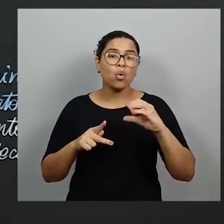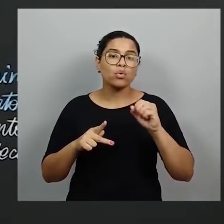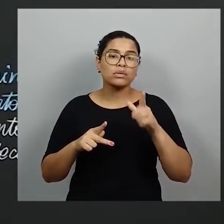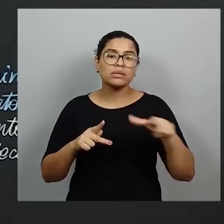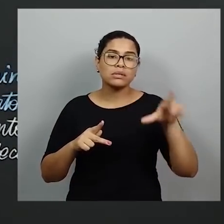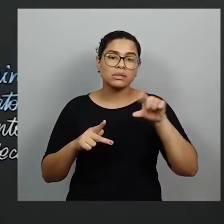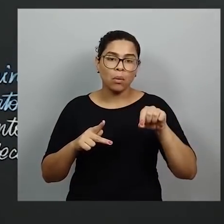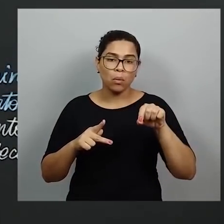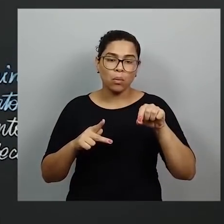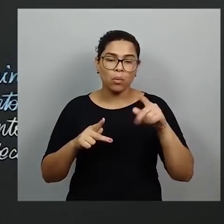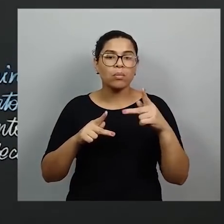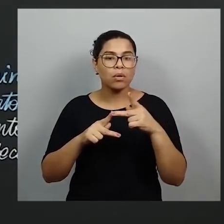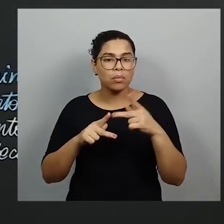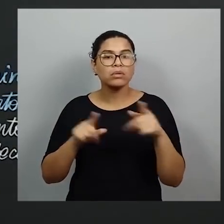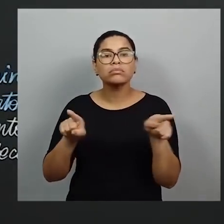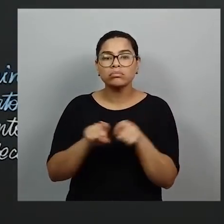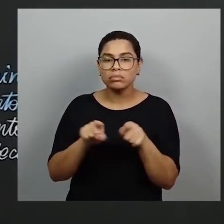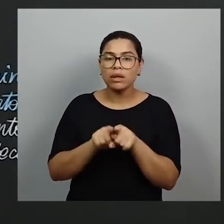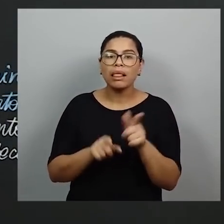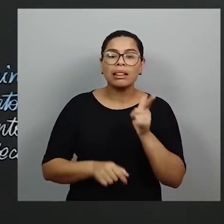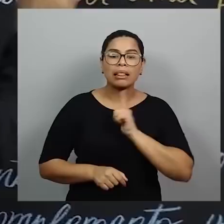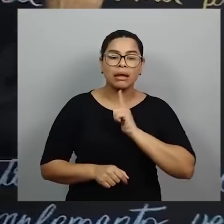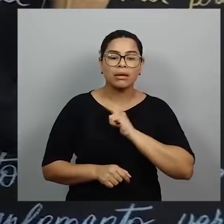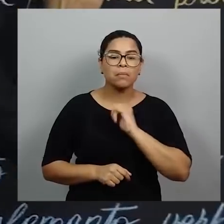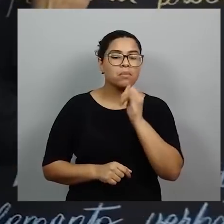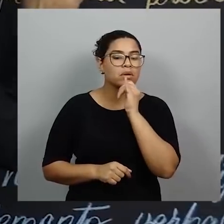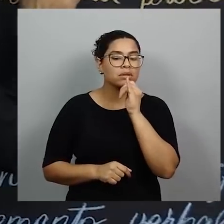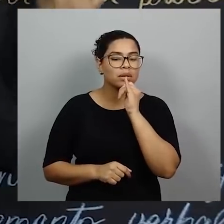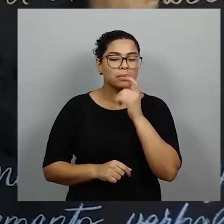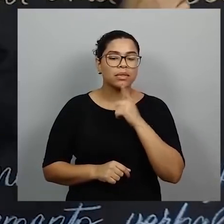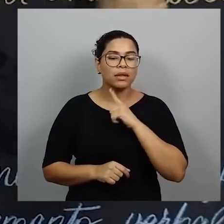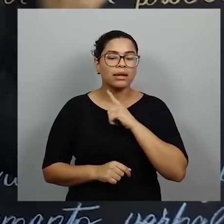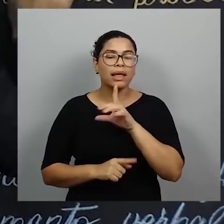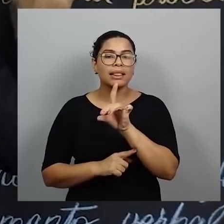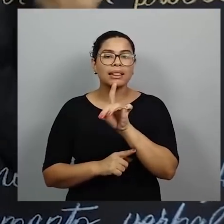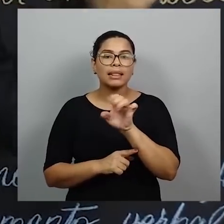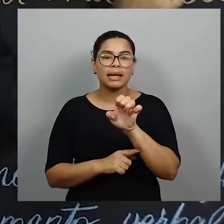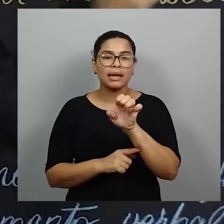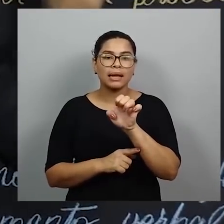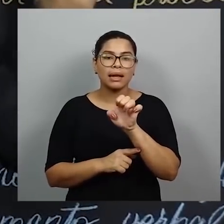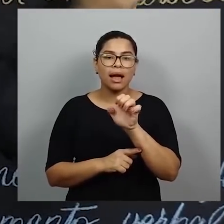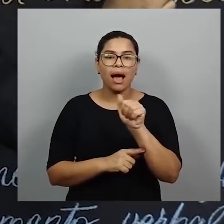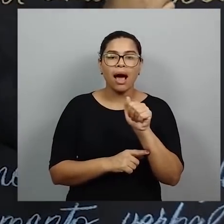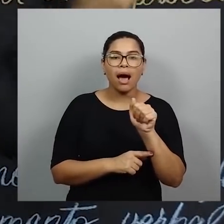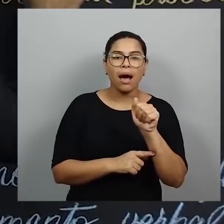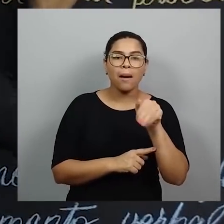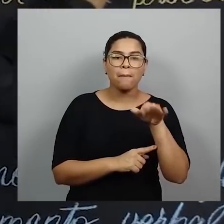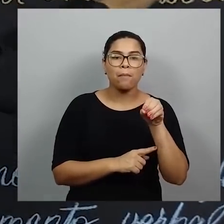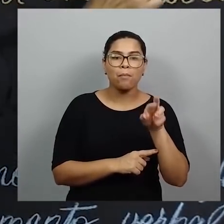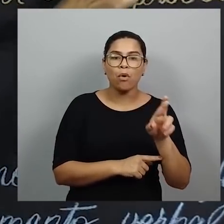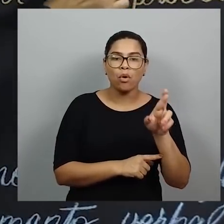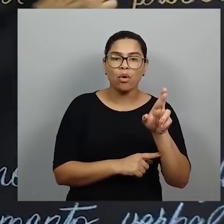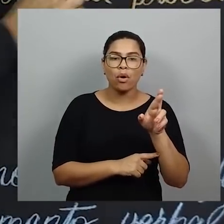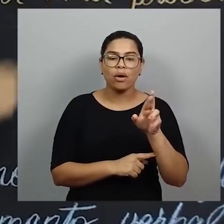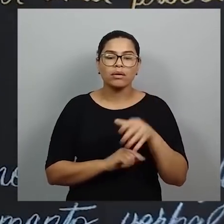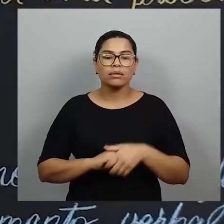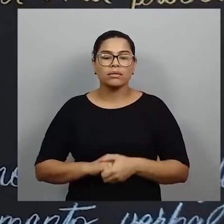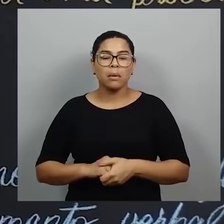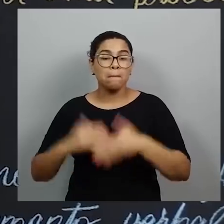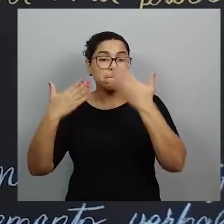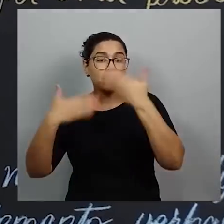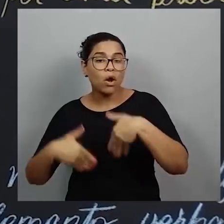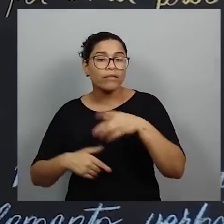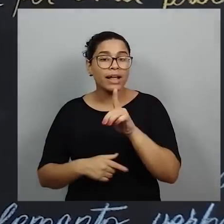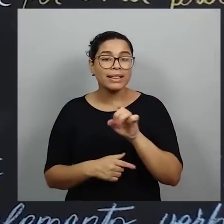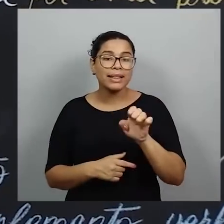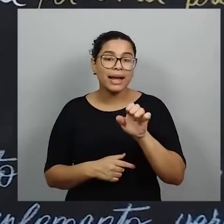reconhecer facilmente. Perceba que aqui, por exemplo, nós temos uma locução adjetiva, prova de amor, mas esse de amor aqui